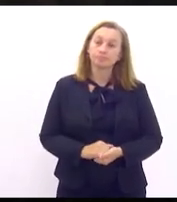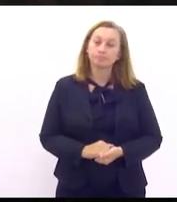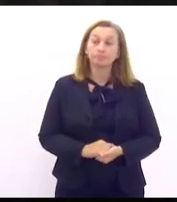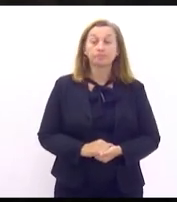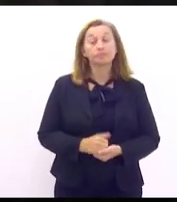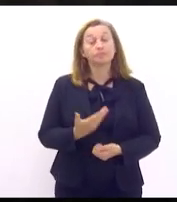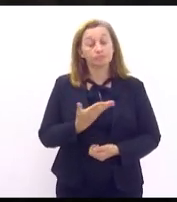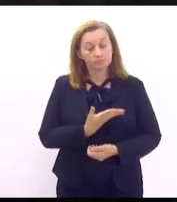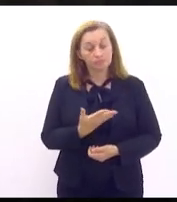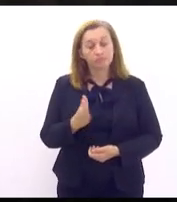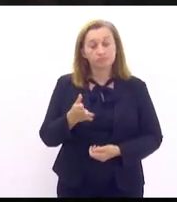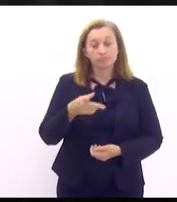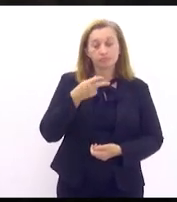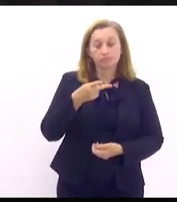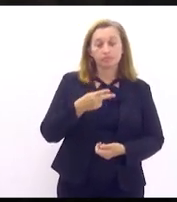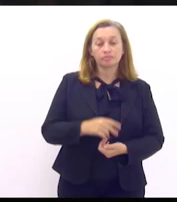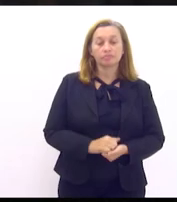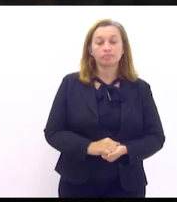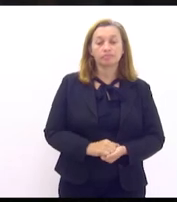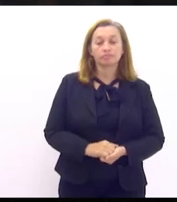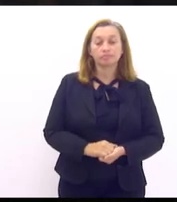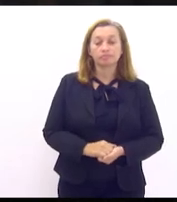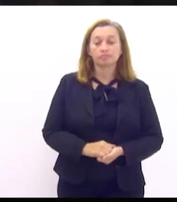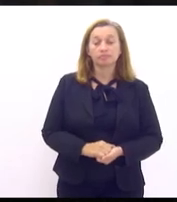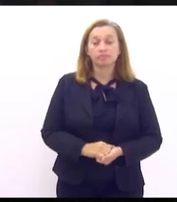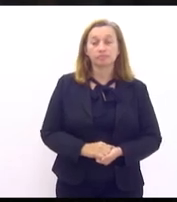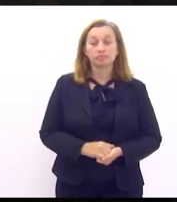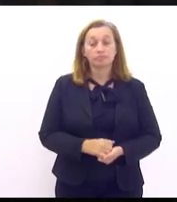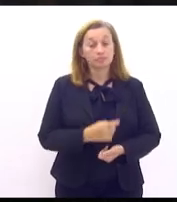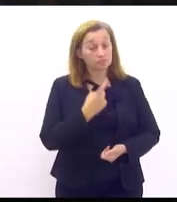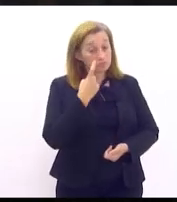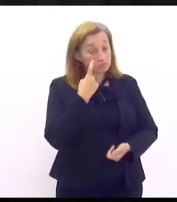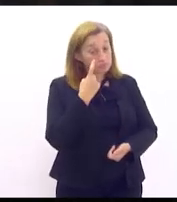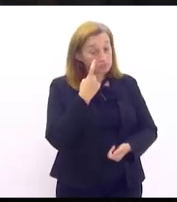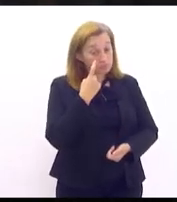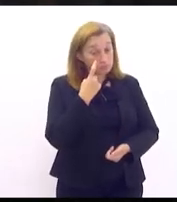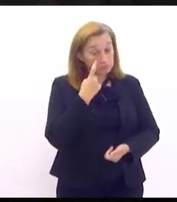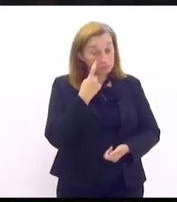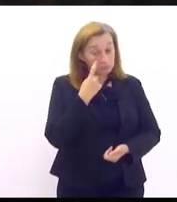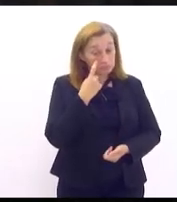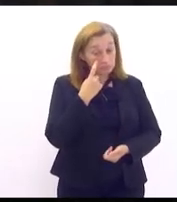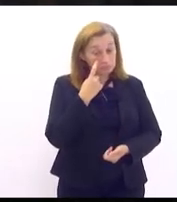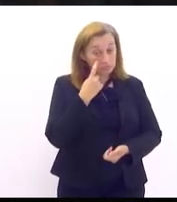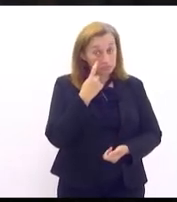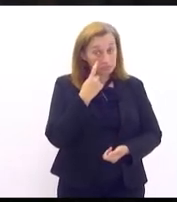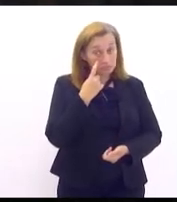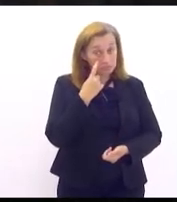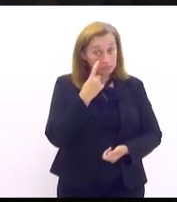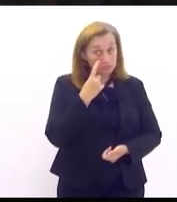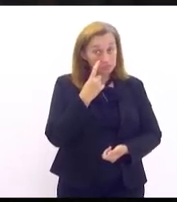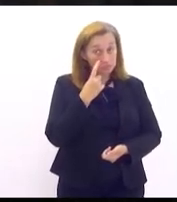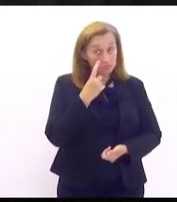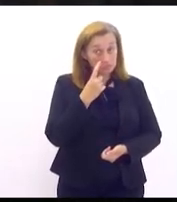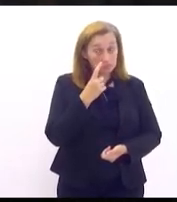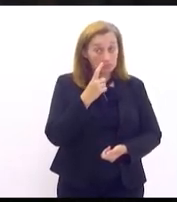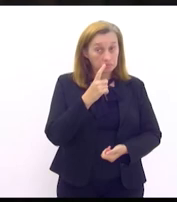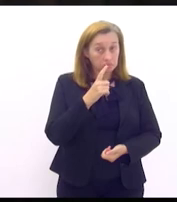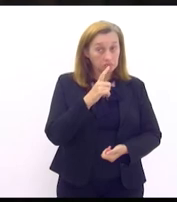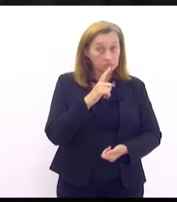alguns colegas aqui já colocaram, rever isenções fiscais que